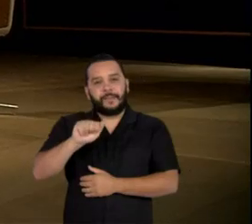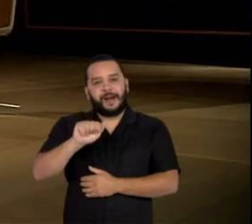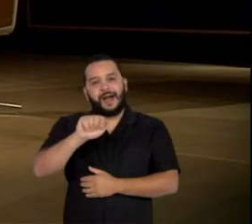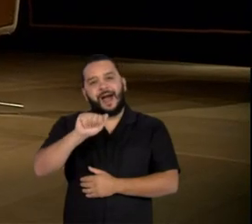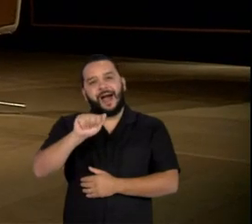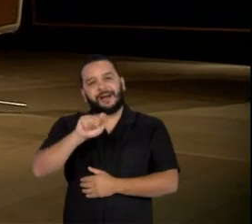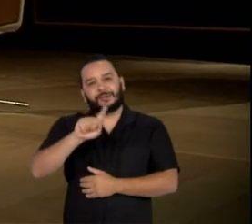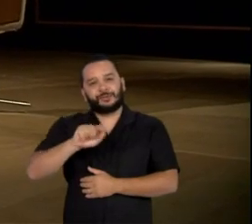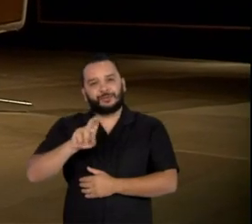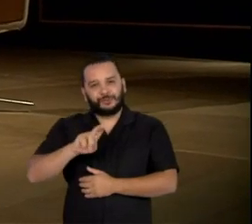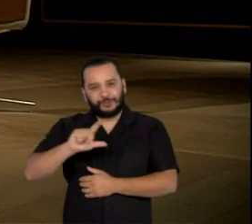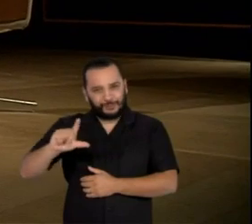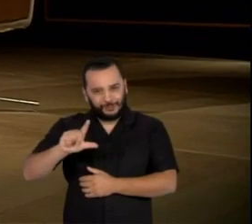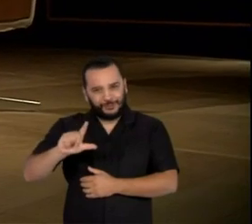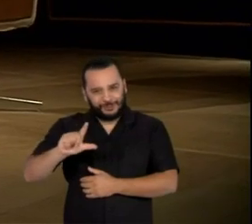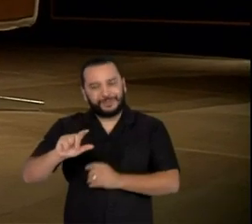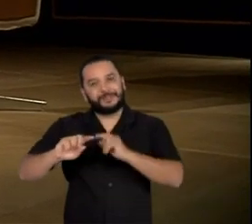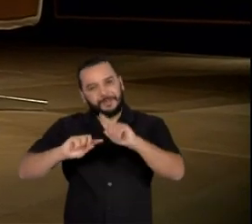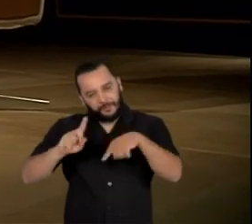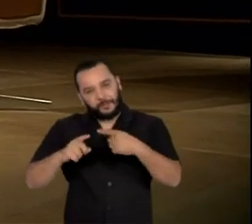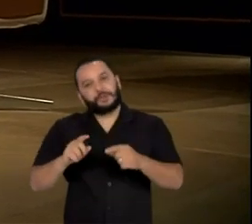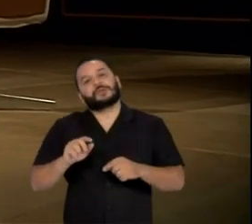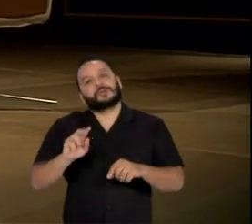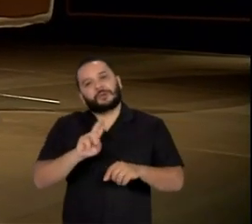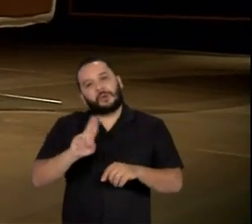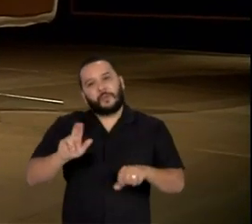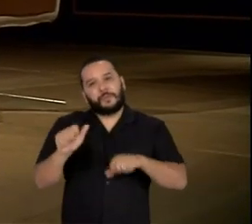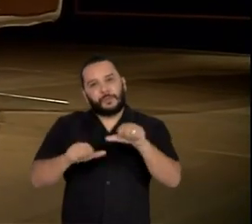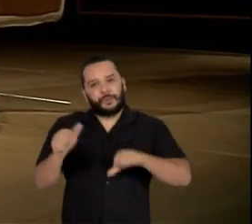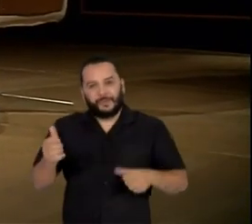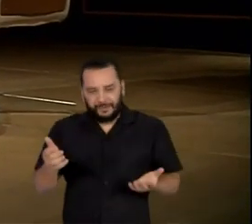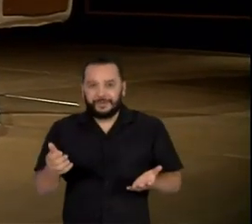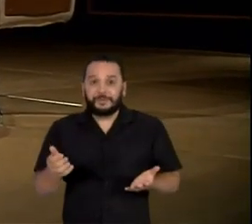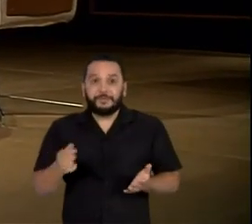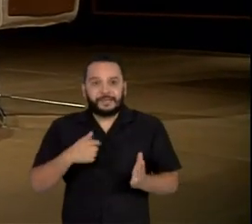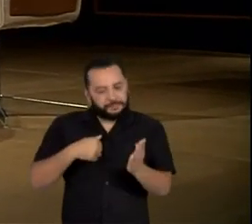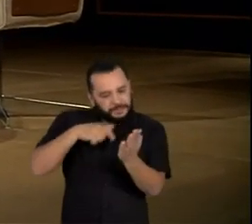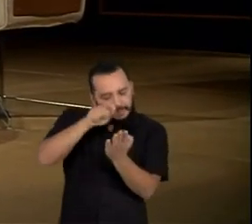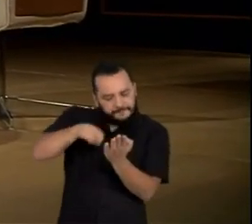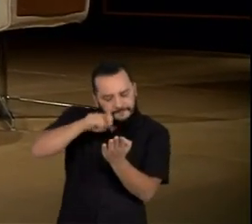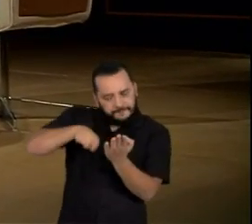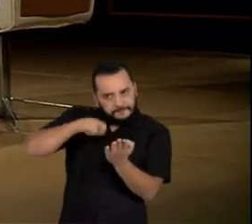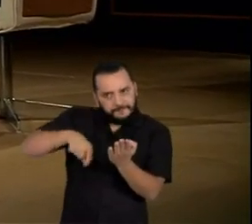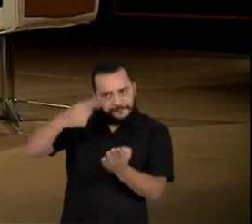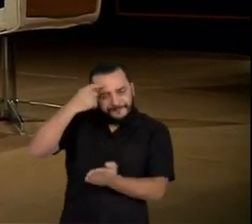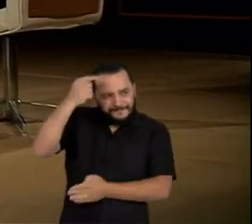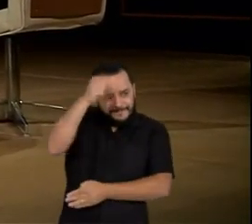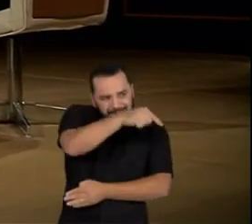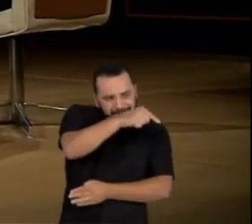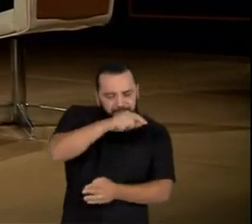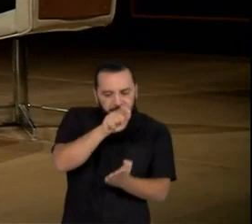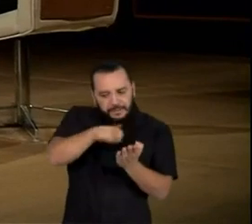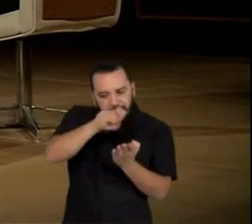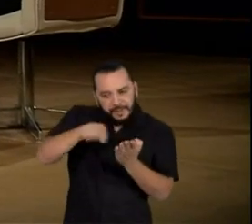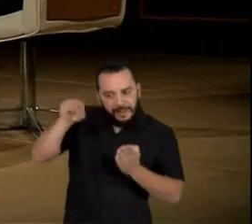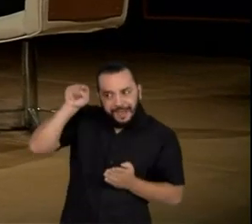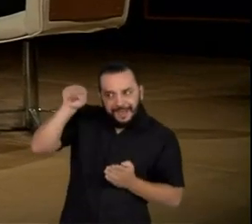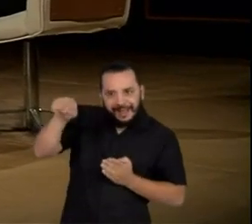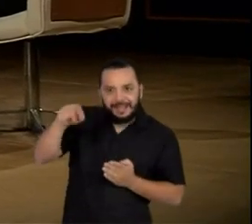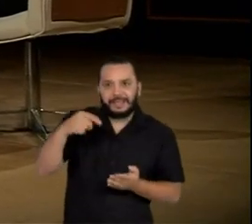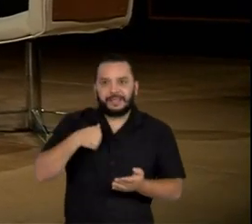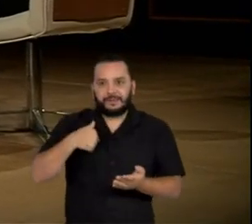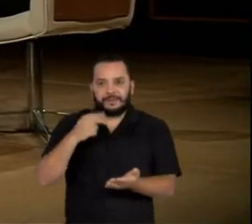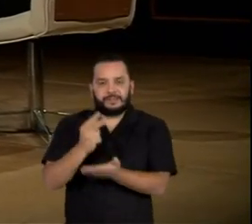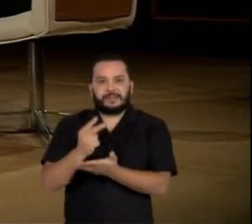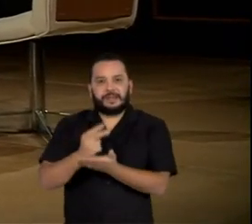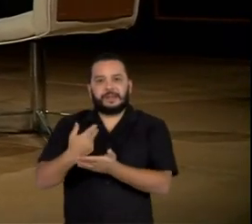assim, tem que ter uma sinergia, porque de qualquer maneira ela está reescrevendo, mas ela está reescrevendo para você. Então, assim, eu sempre mantive uma